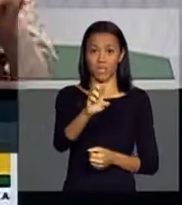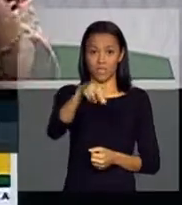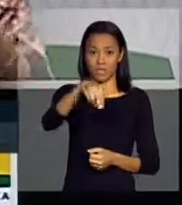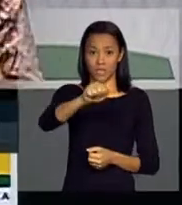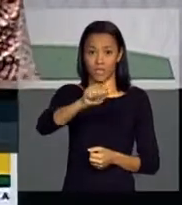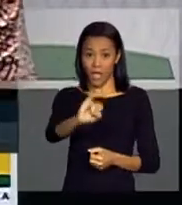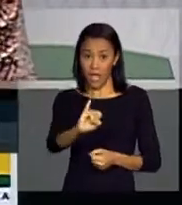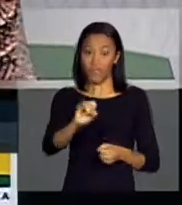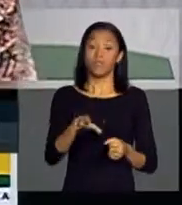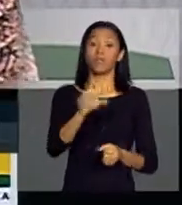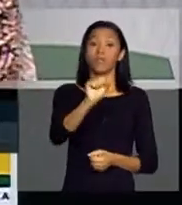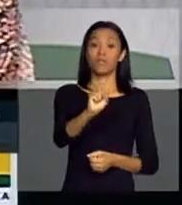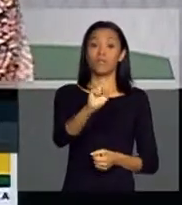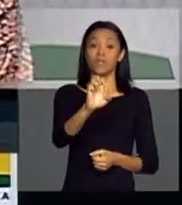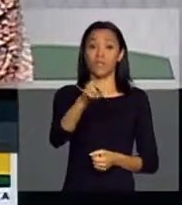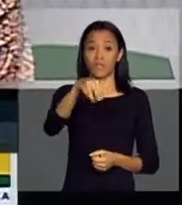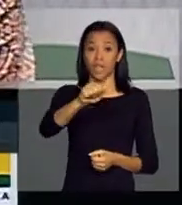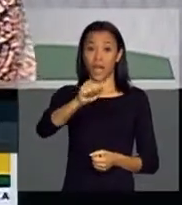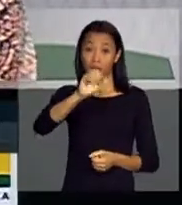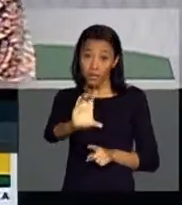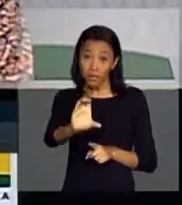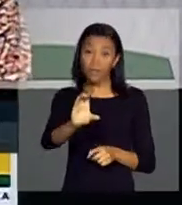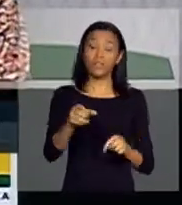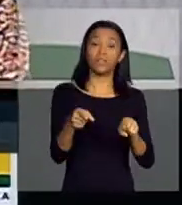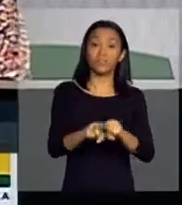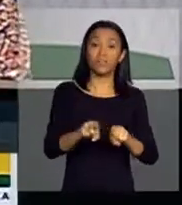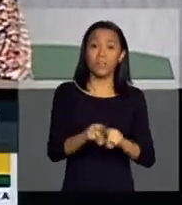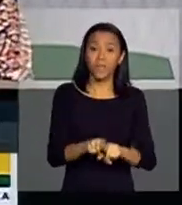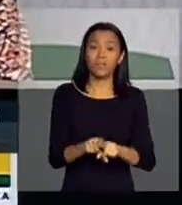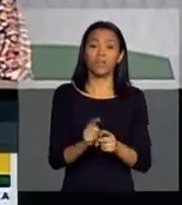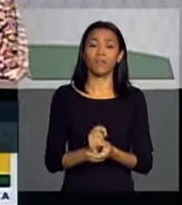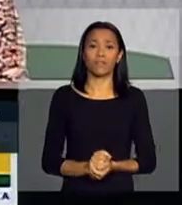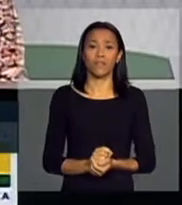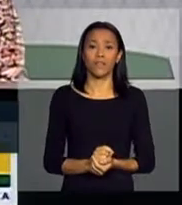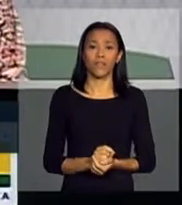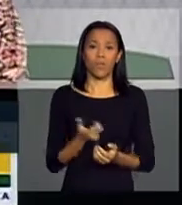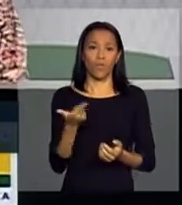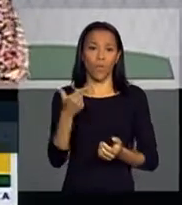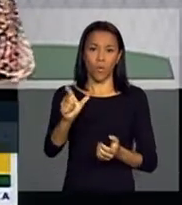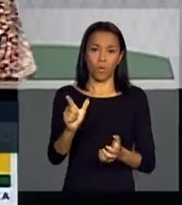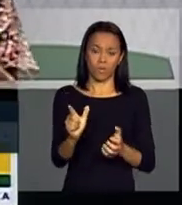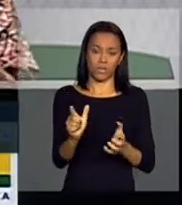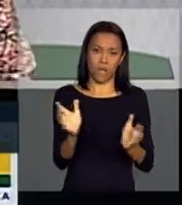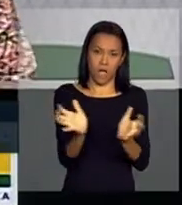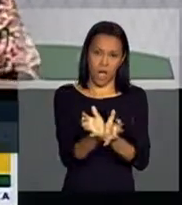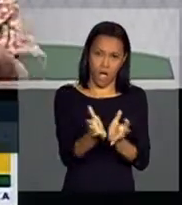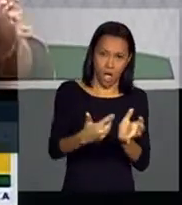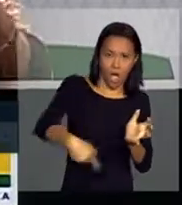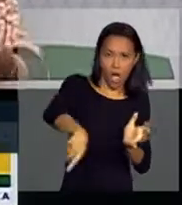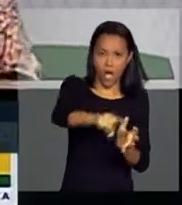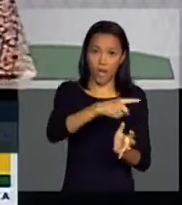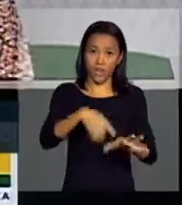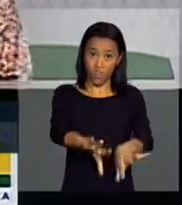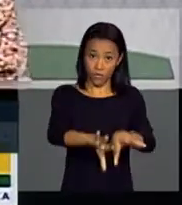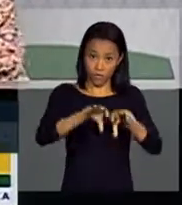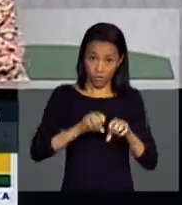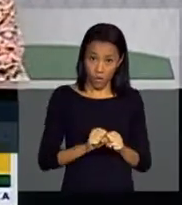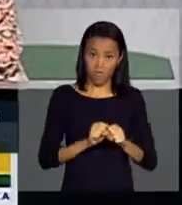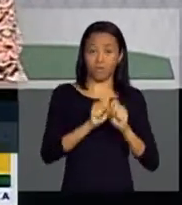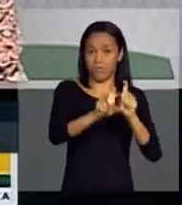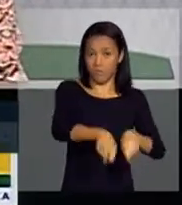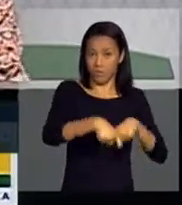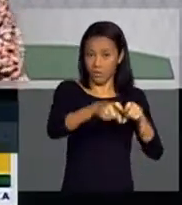o Senac e com o setor de formação na agricultura